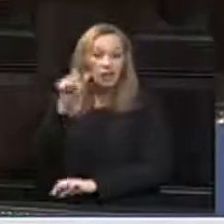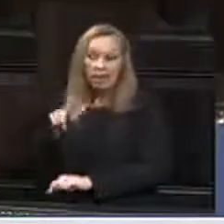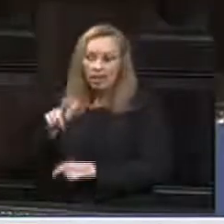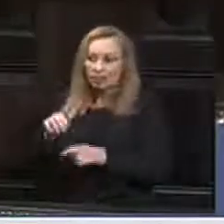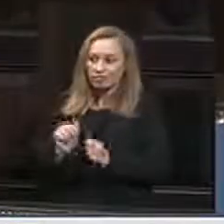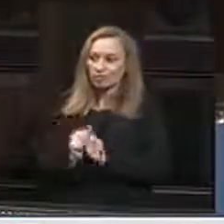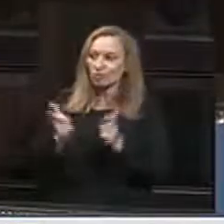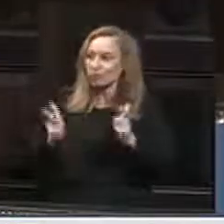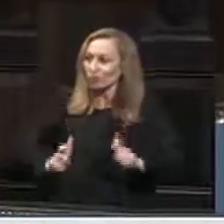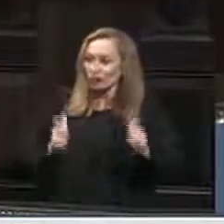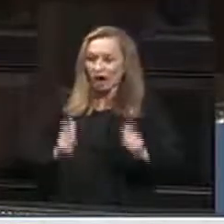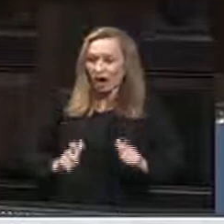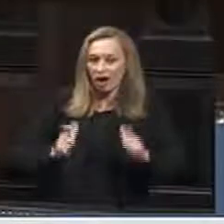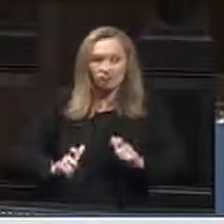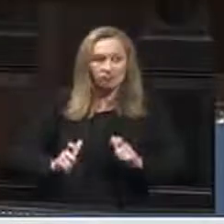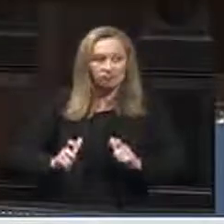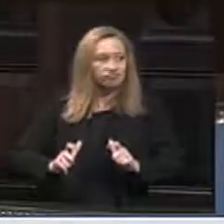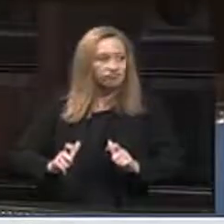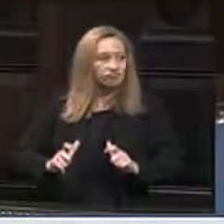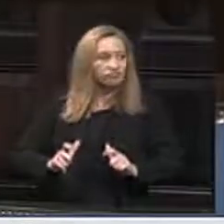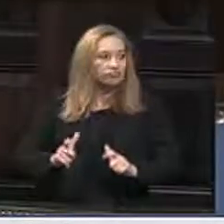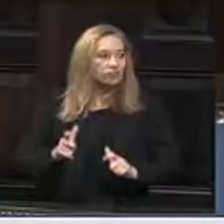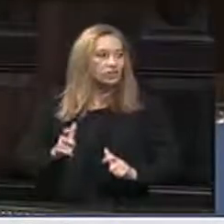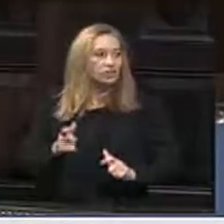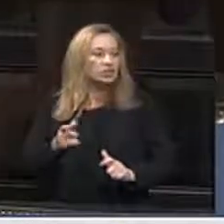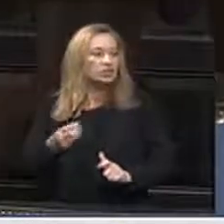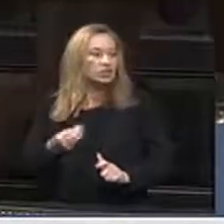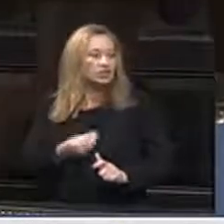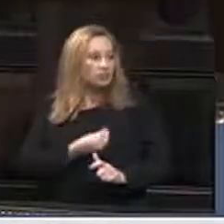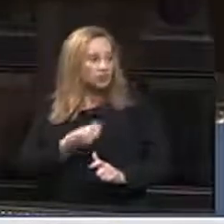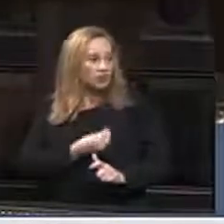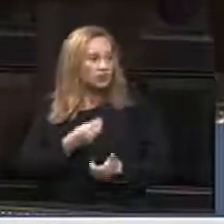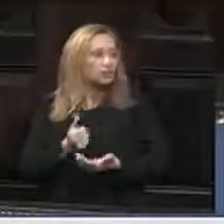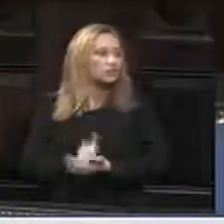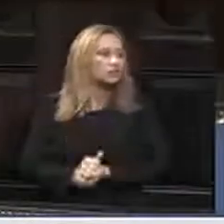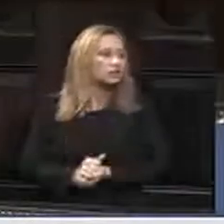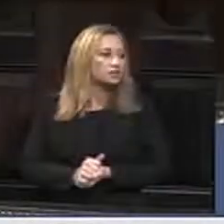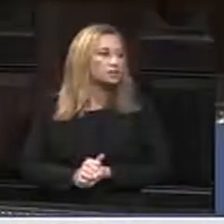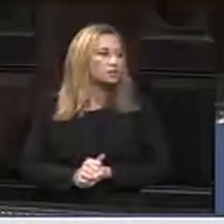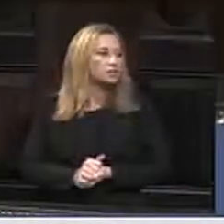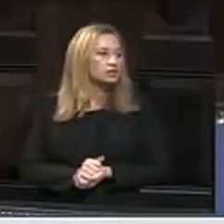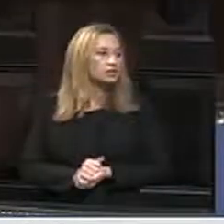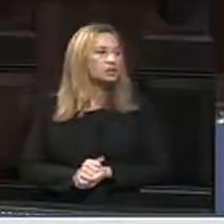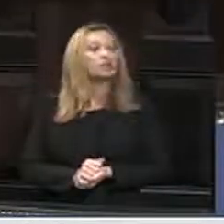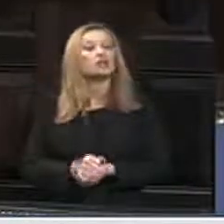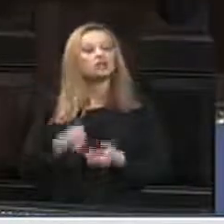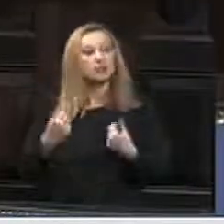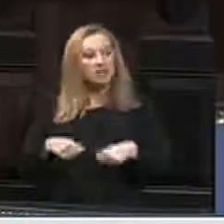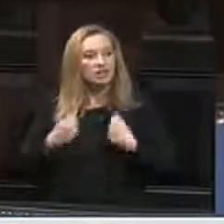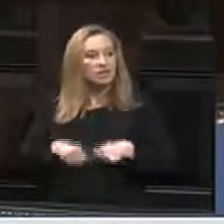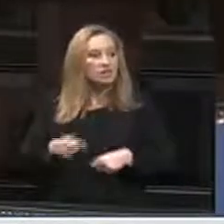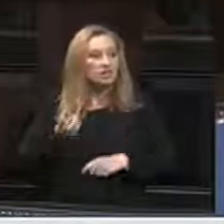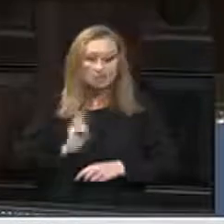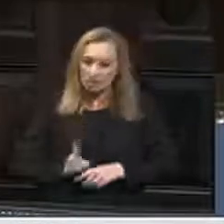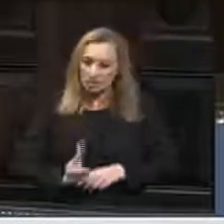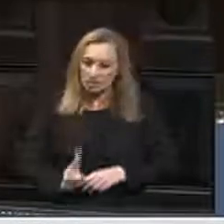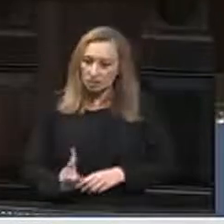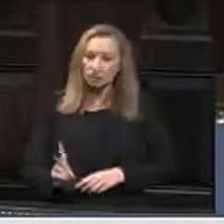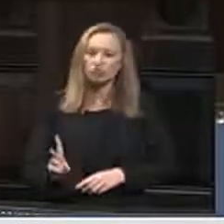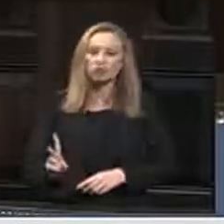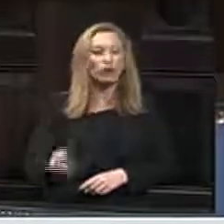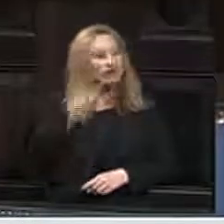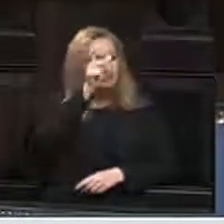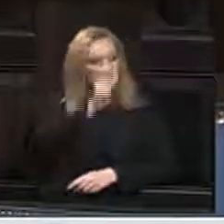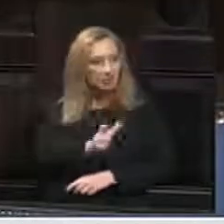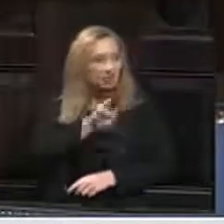espaço, não é, da vivência fraterna, da vivência solidária, pelo menos assim deva ser e assim nós torcemos para que